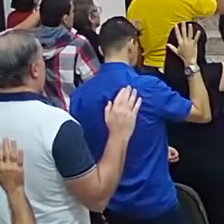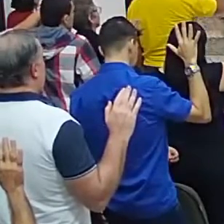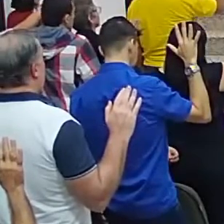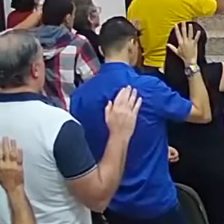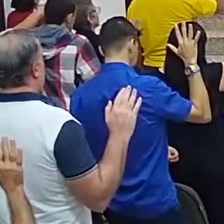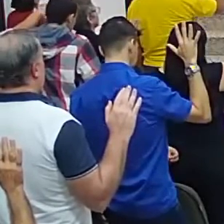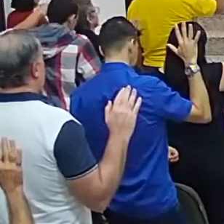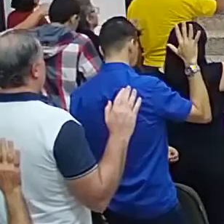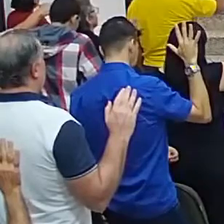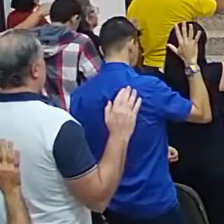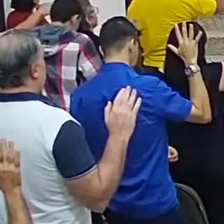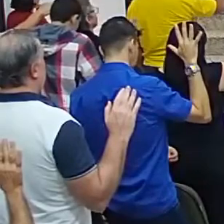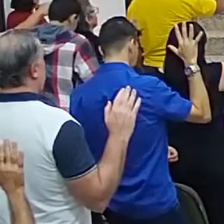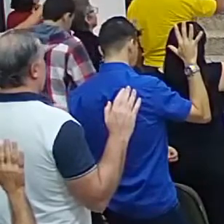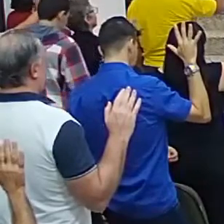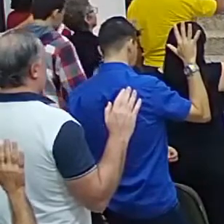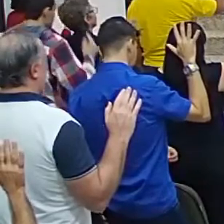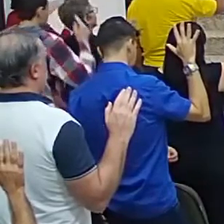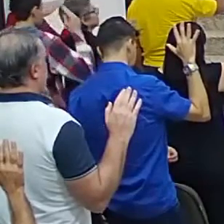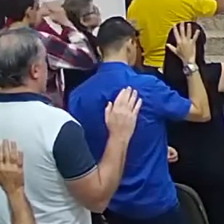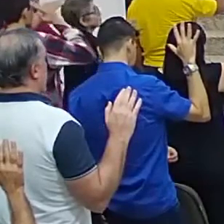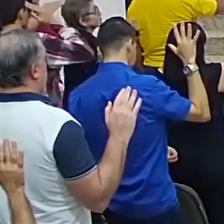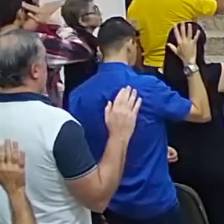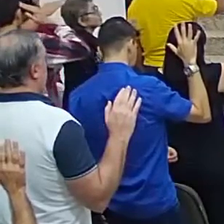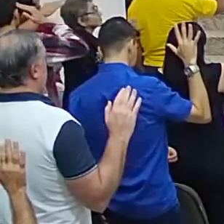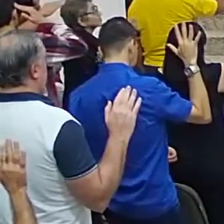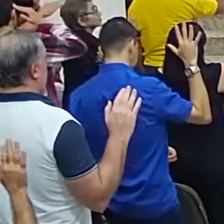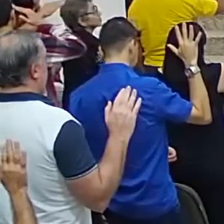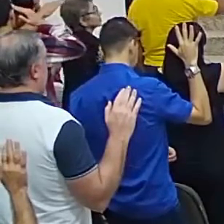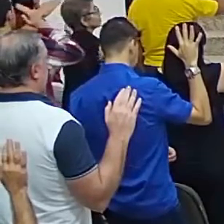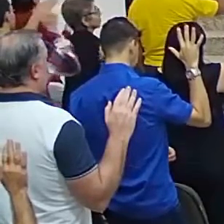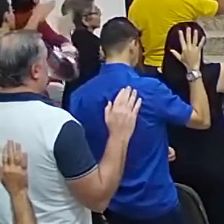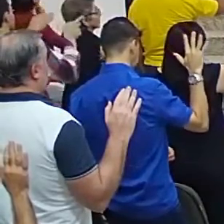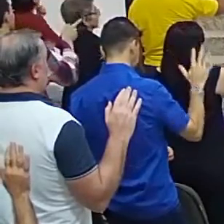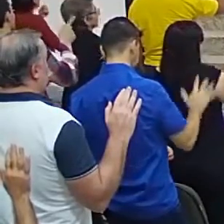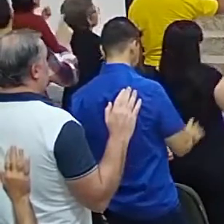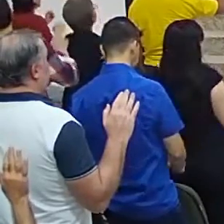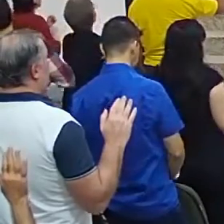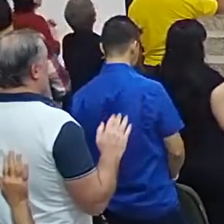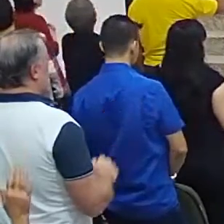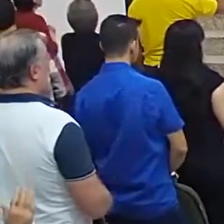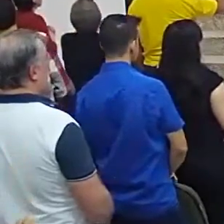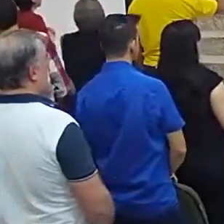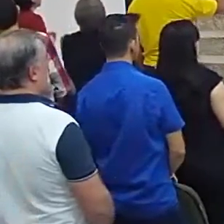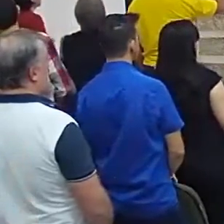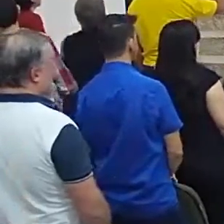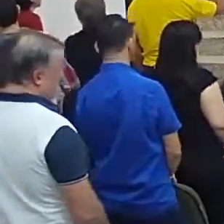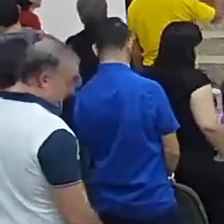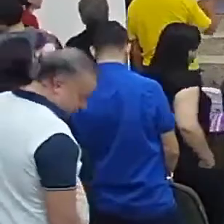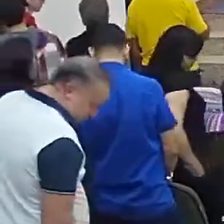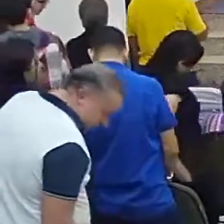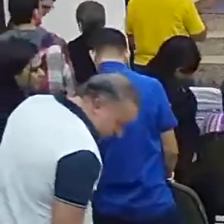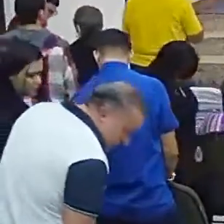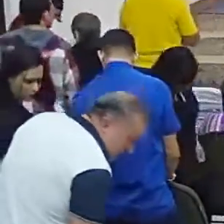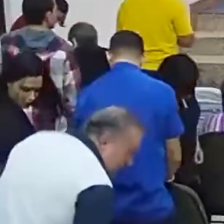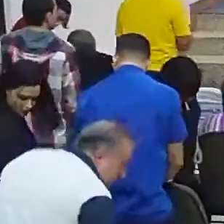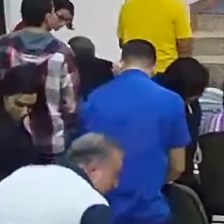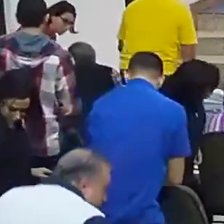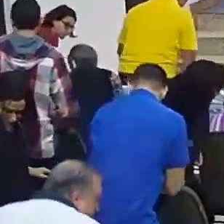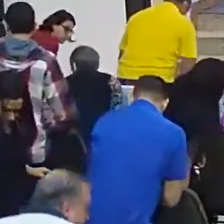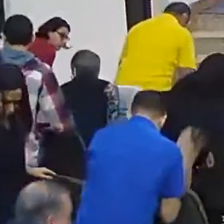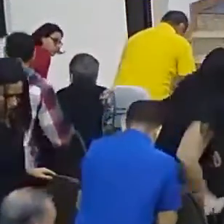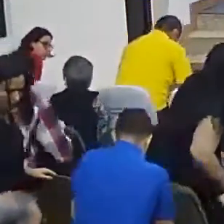e assim que nós Oramos como igreja Amém e Abençoa Senhor amém você pode ser sentar e